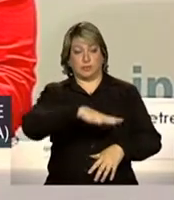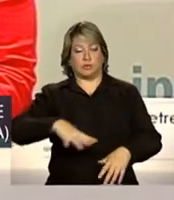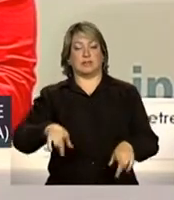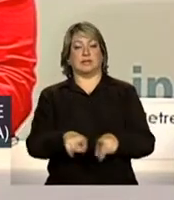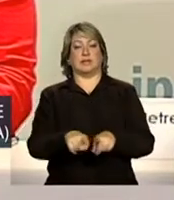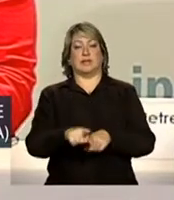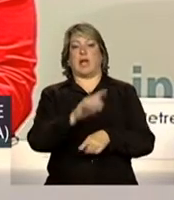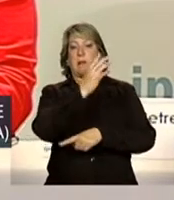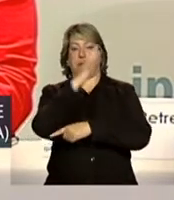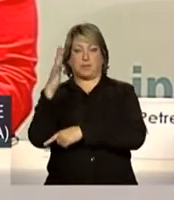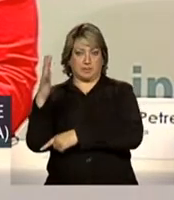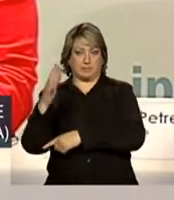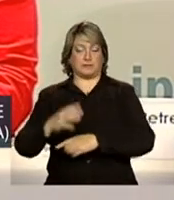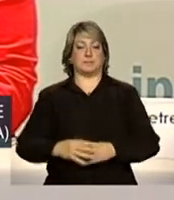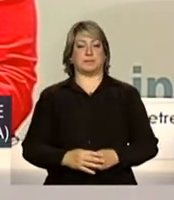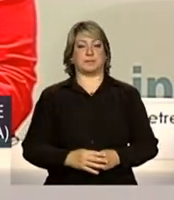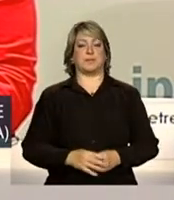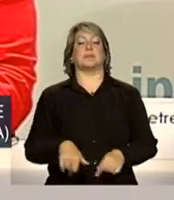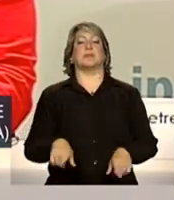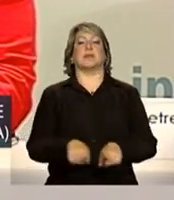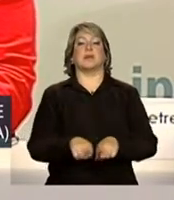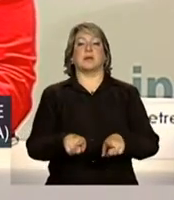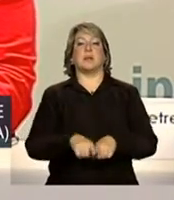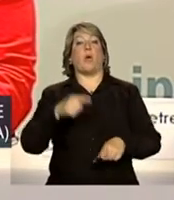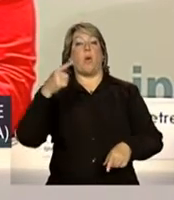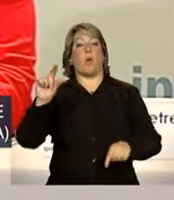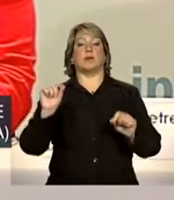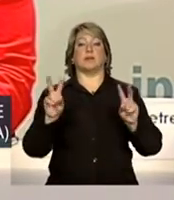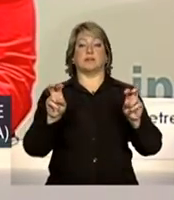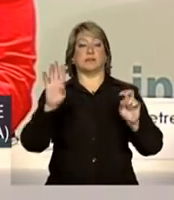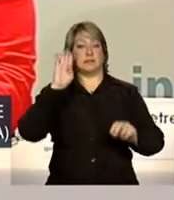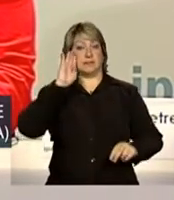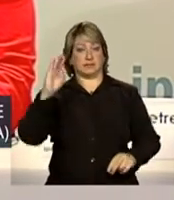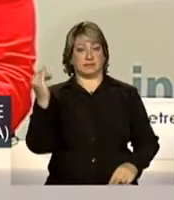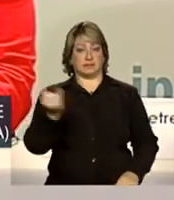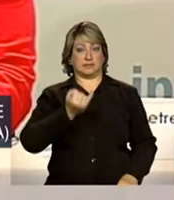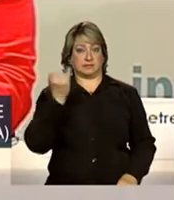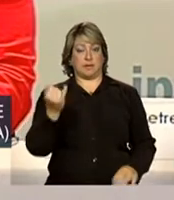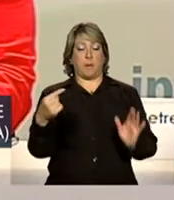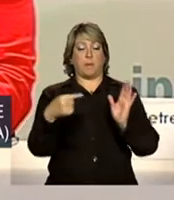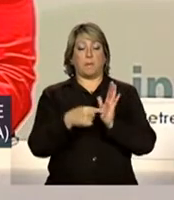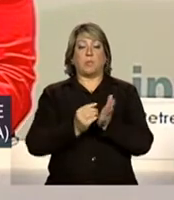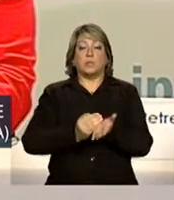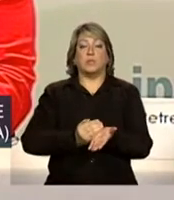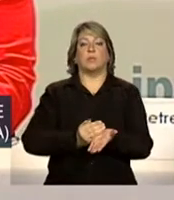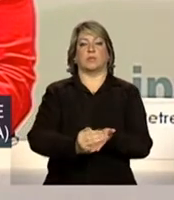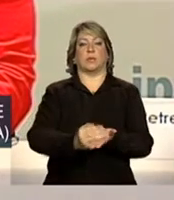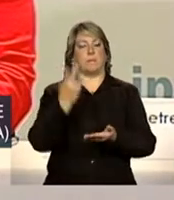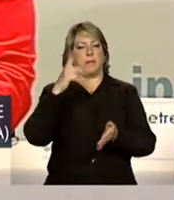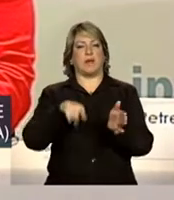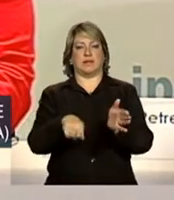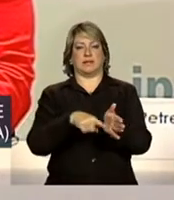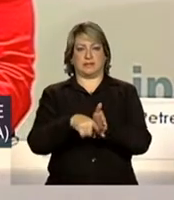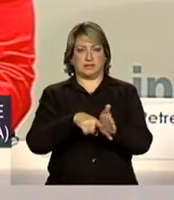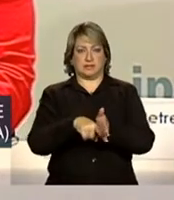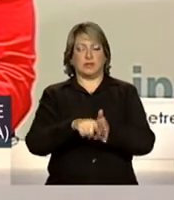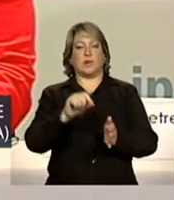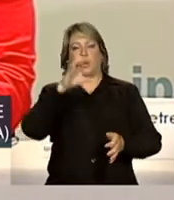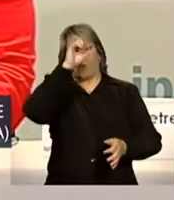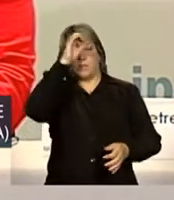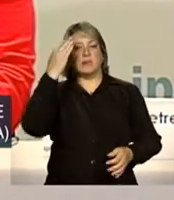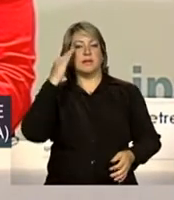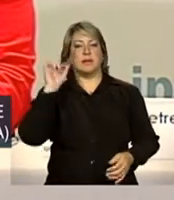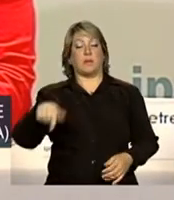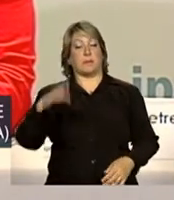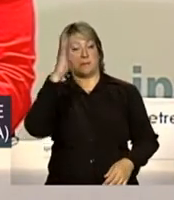também ambiental. Ademais, outra questão central e ponto de partida para a análise é a compreensão de que o